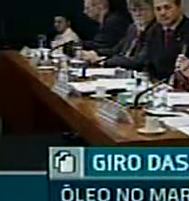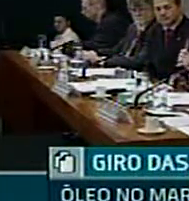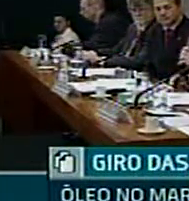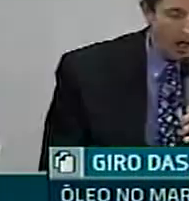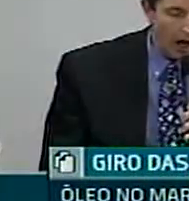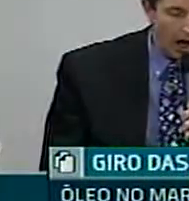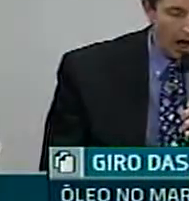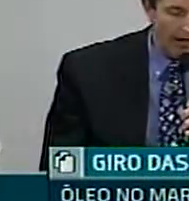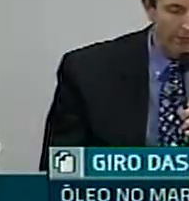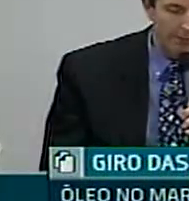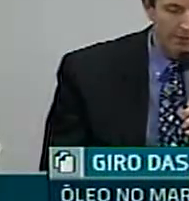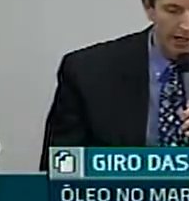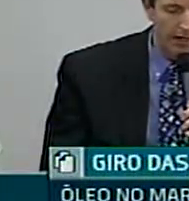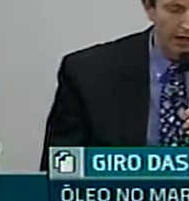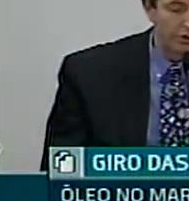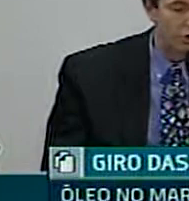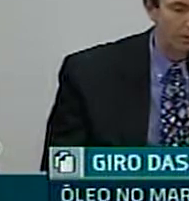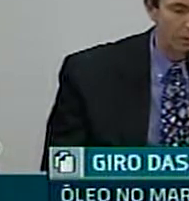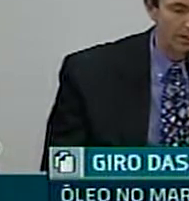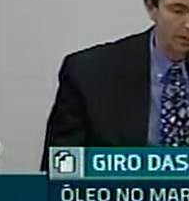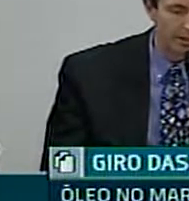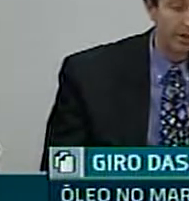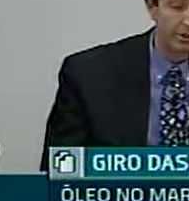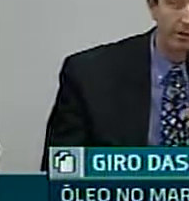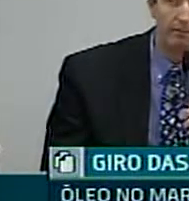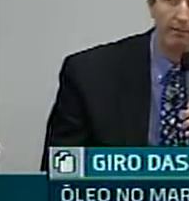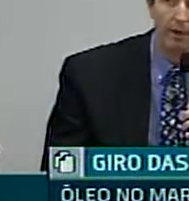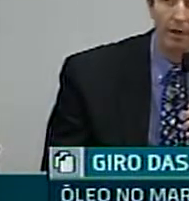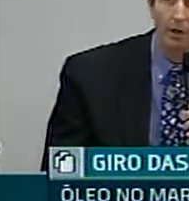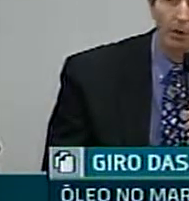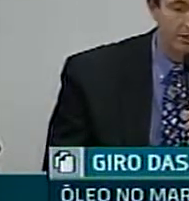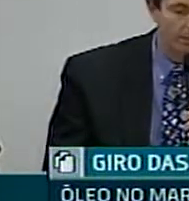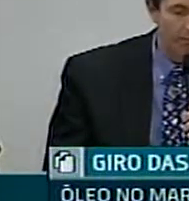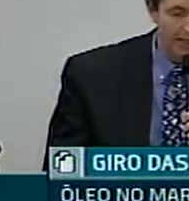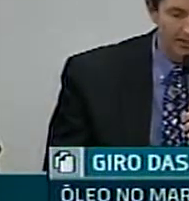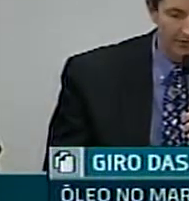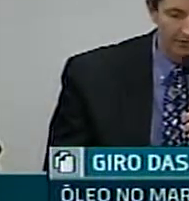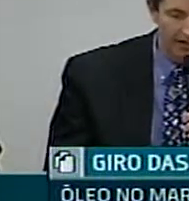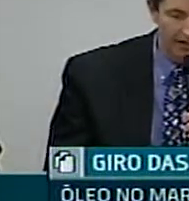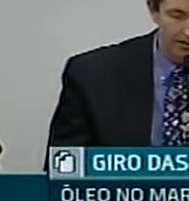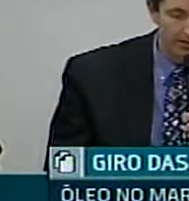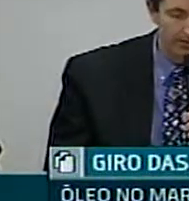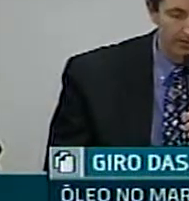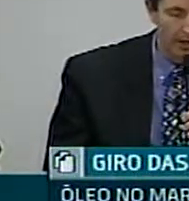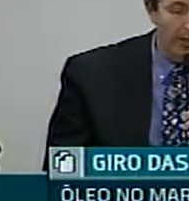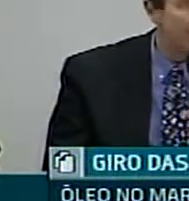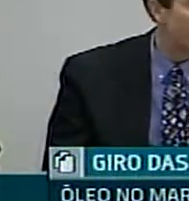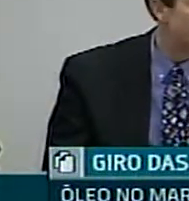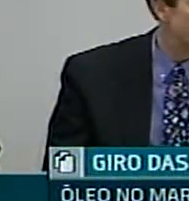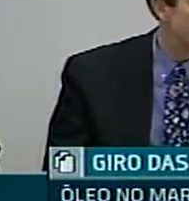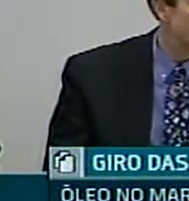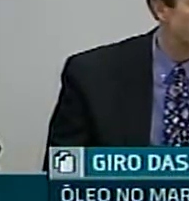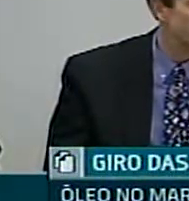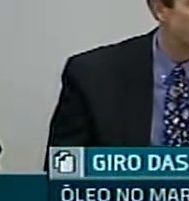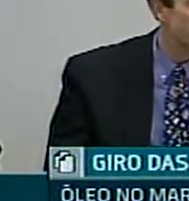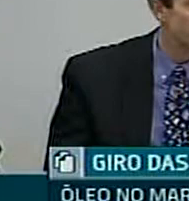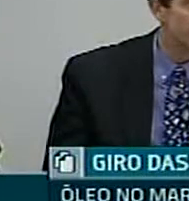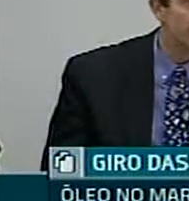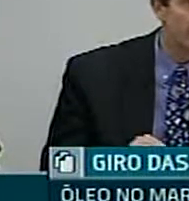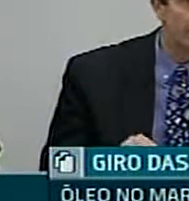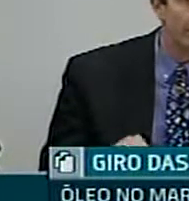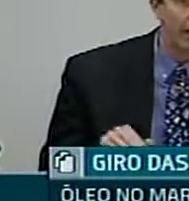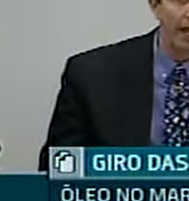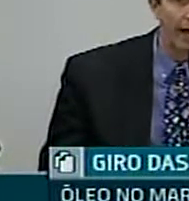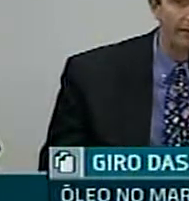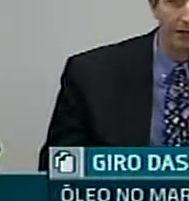os viés positivos do Sistema Único de Saúde, eles cobrem ou encobrem por demais as suas